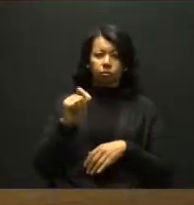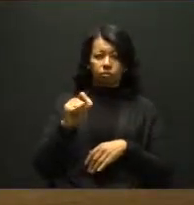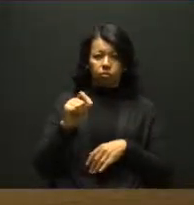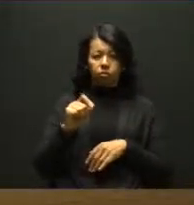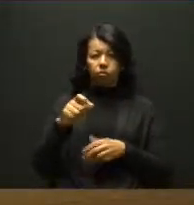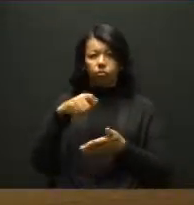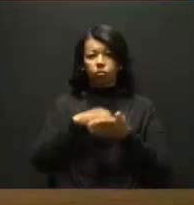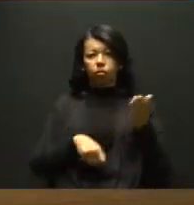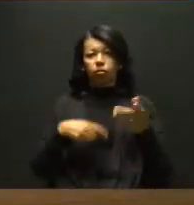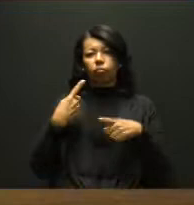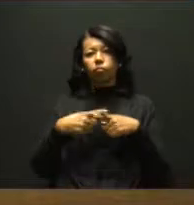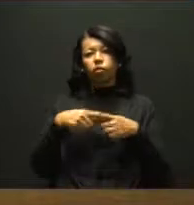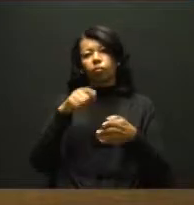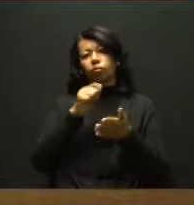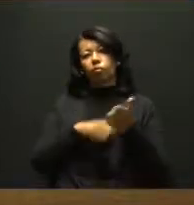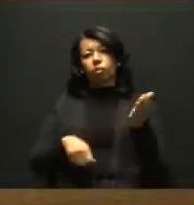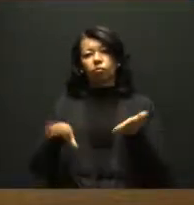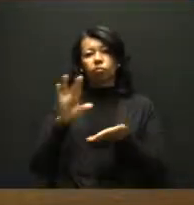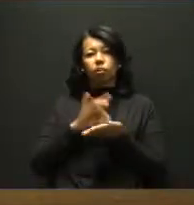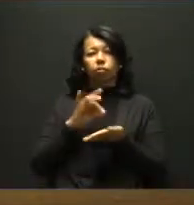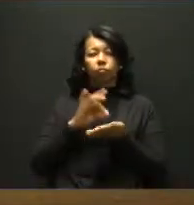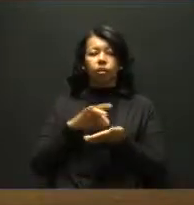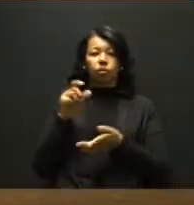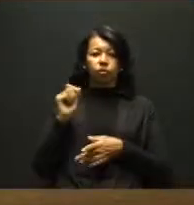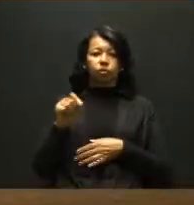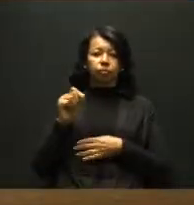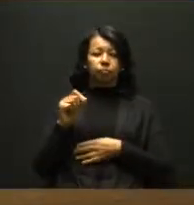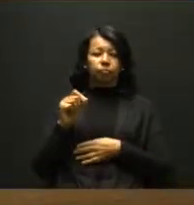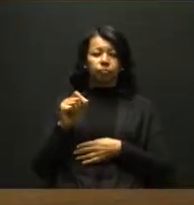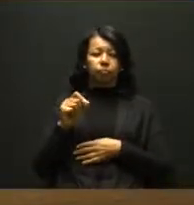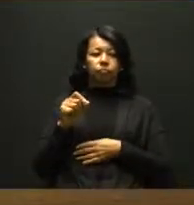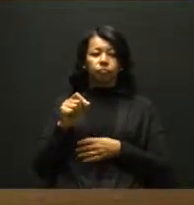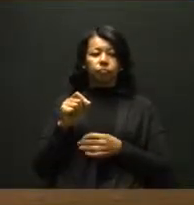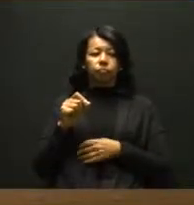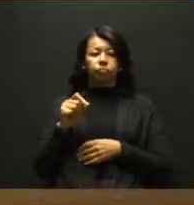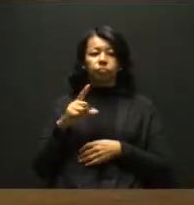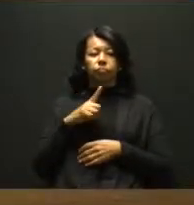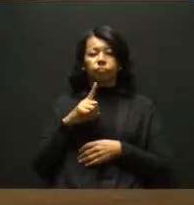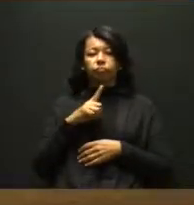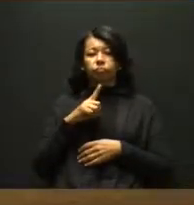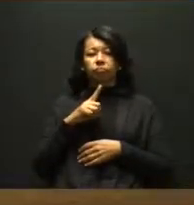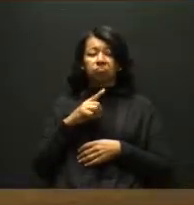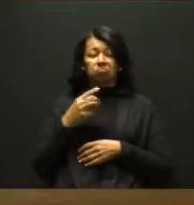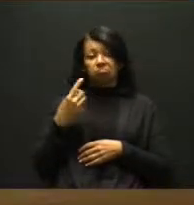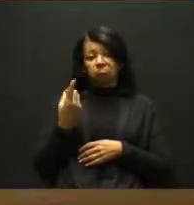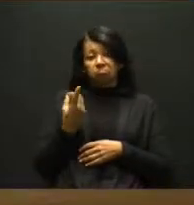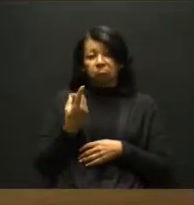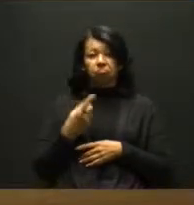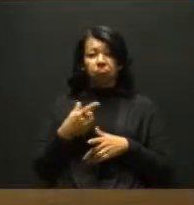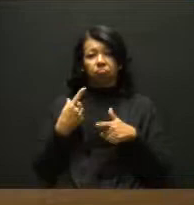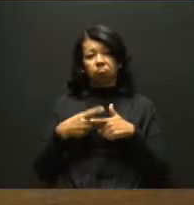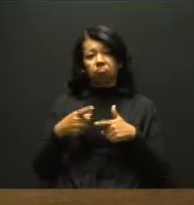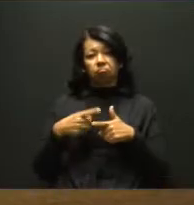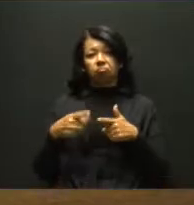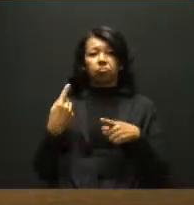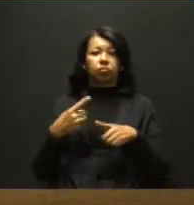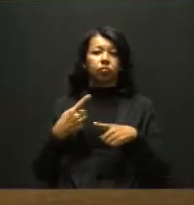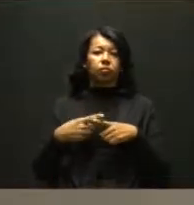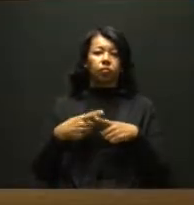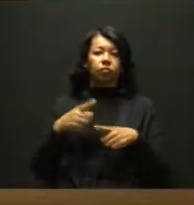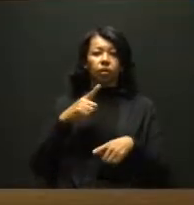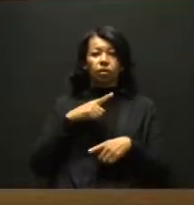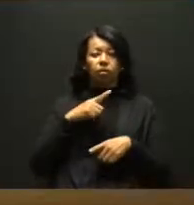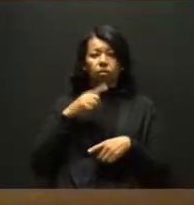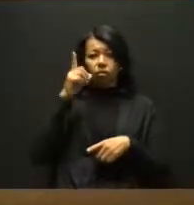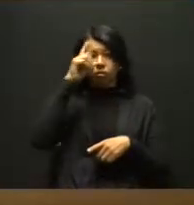porque é um contrato realmente que o seu conteúdo deve ser duvidoso porque existe essa amarração